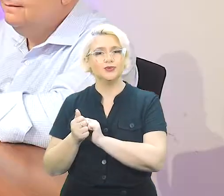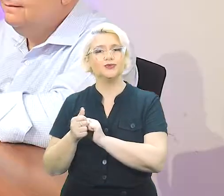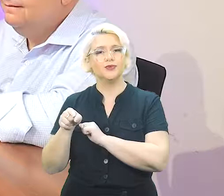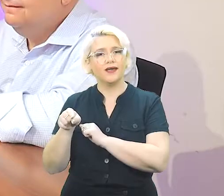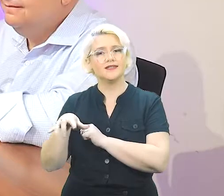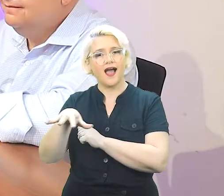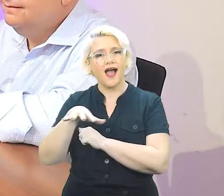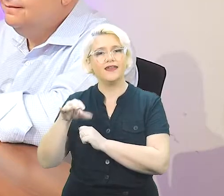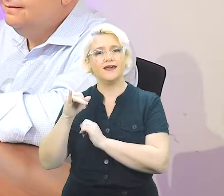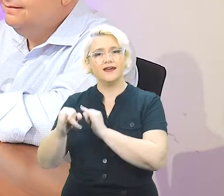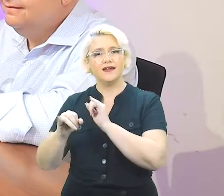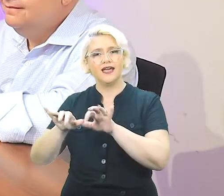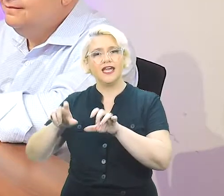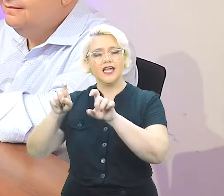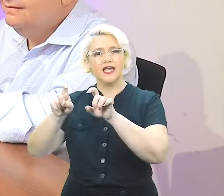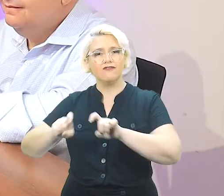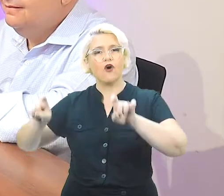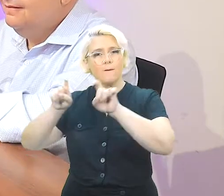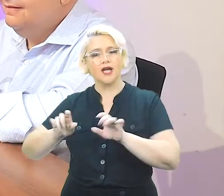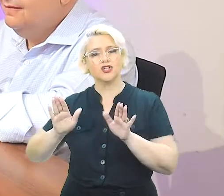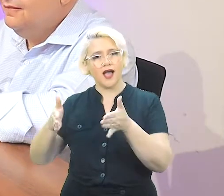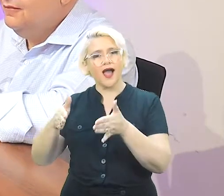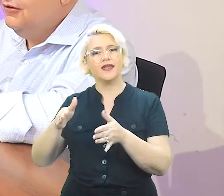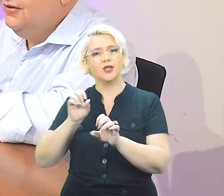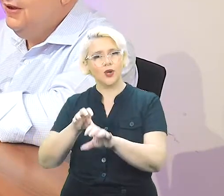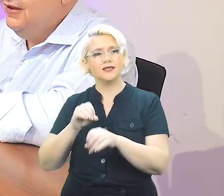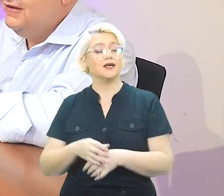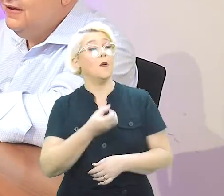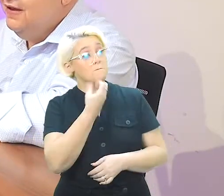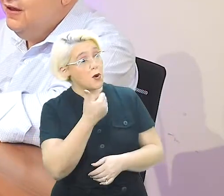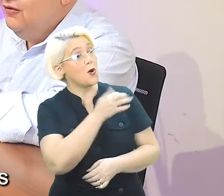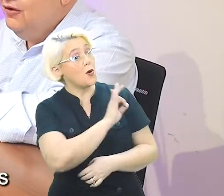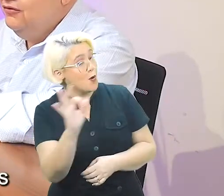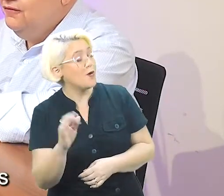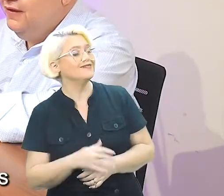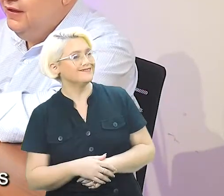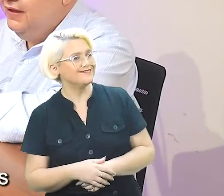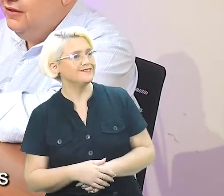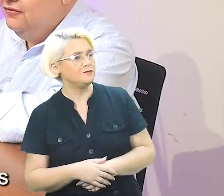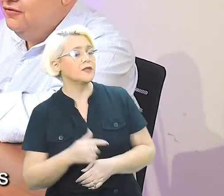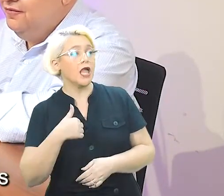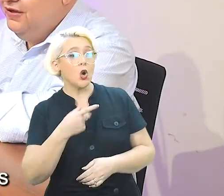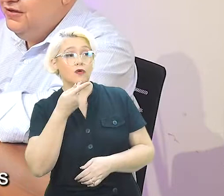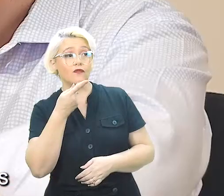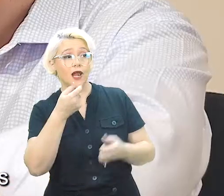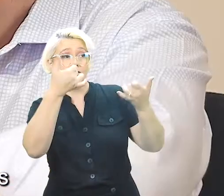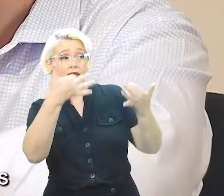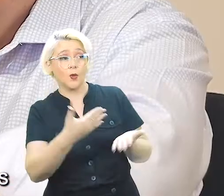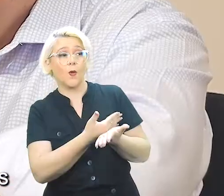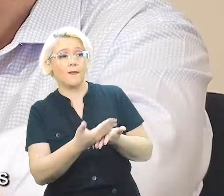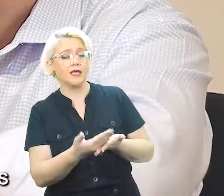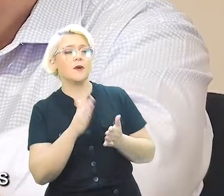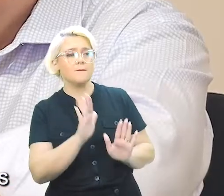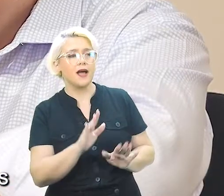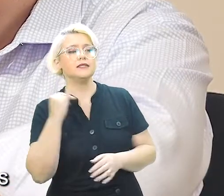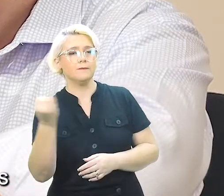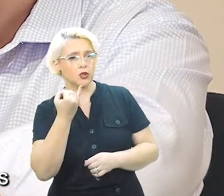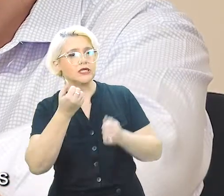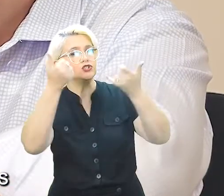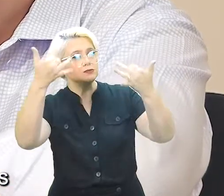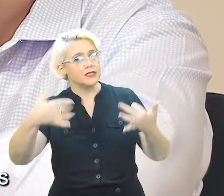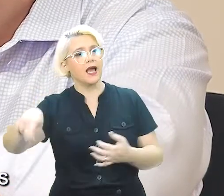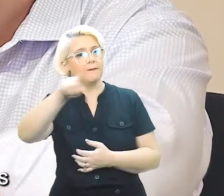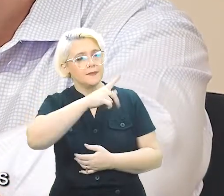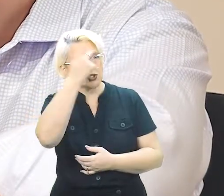essa parte de informática aplicada à educação, né? Bom demais. Eu não falei aqui no começo, mas é importante dizer